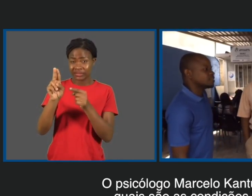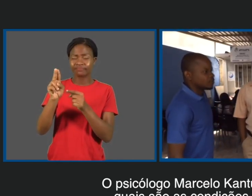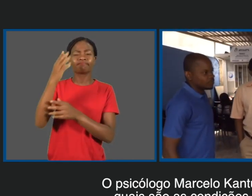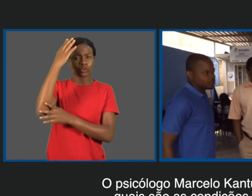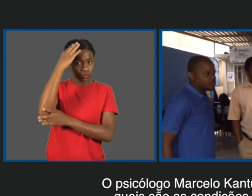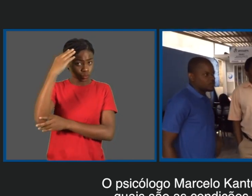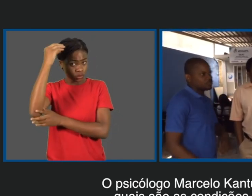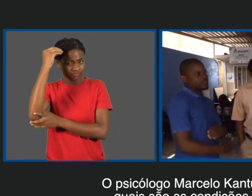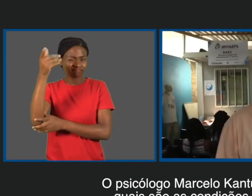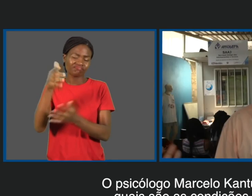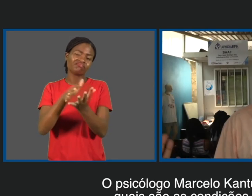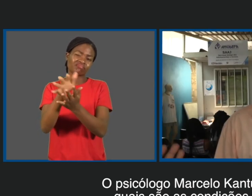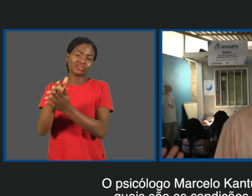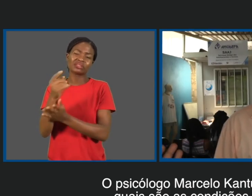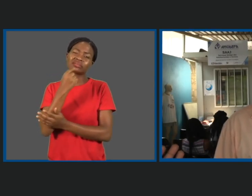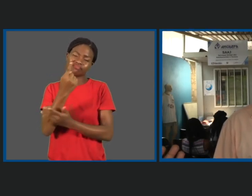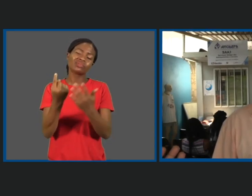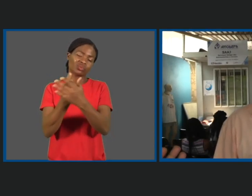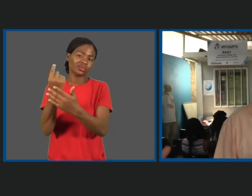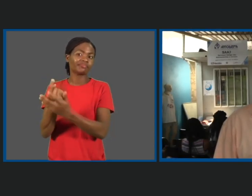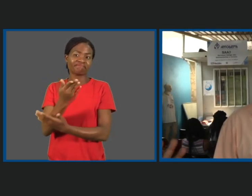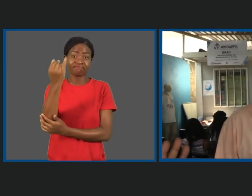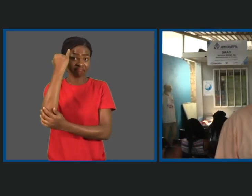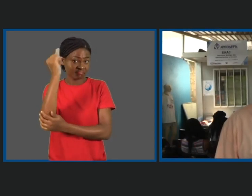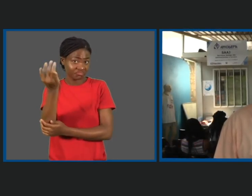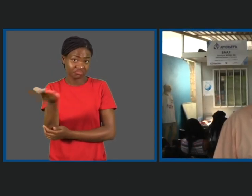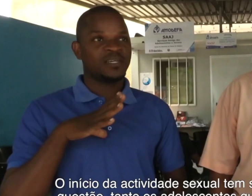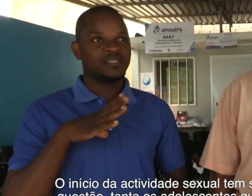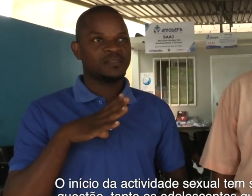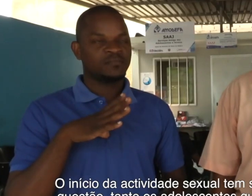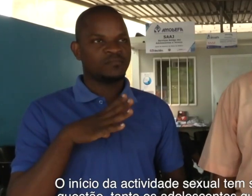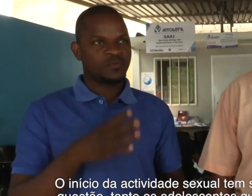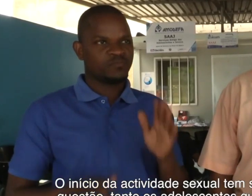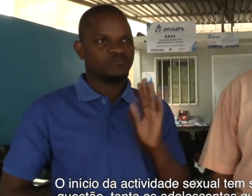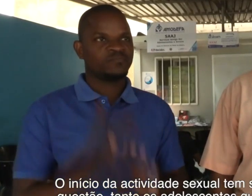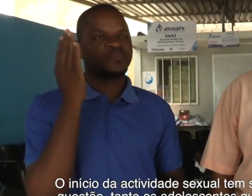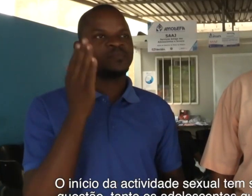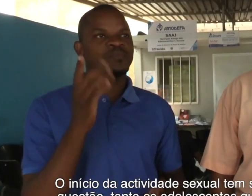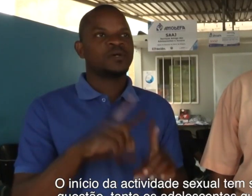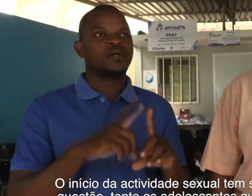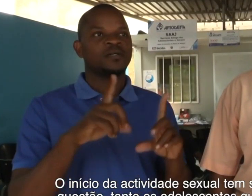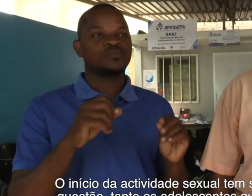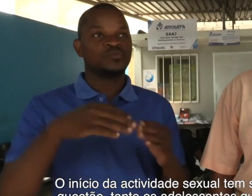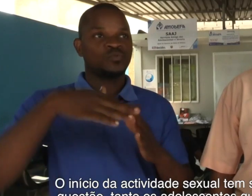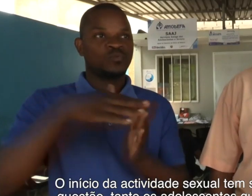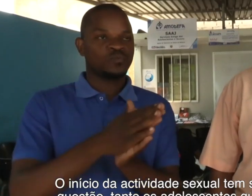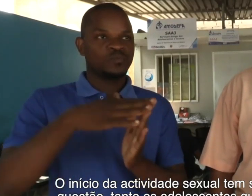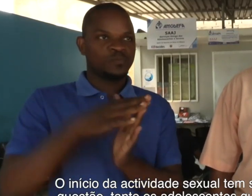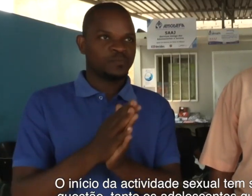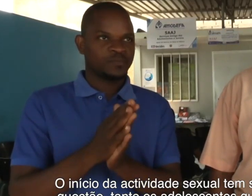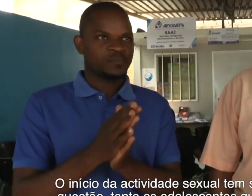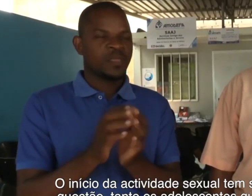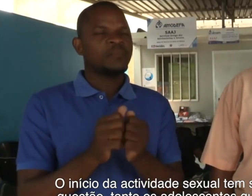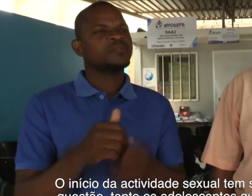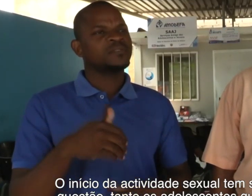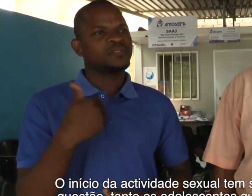explica quais são as condições ideais O início da atividade sexual tem